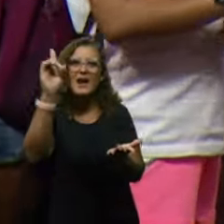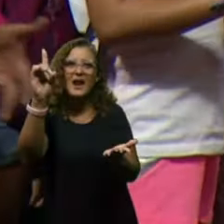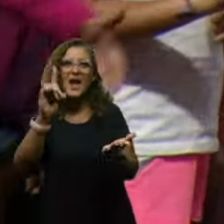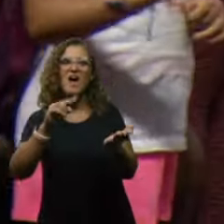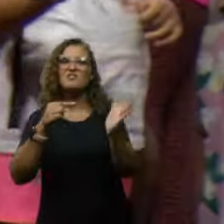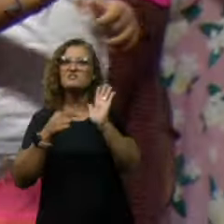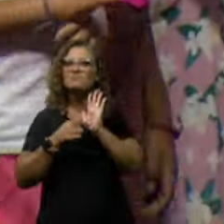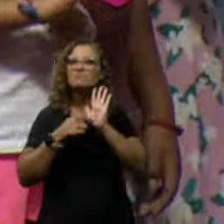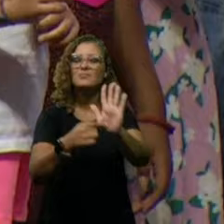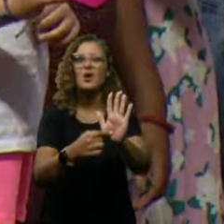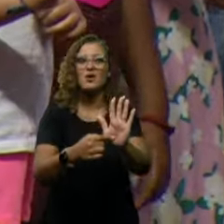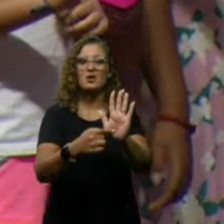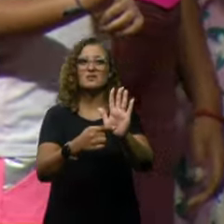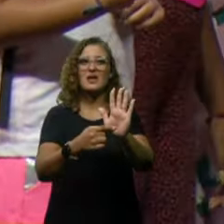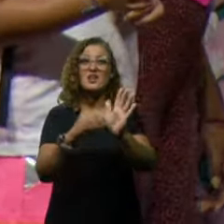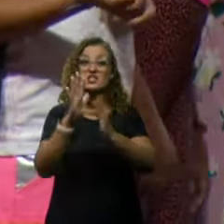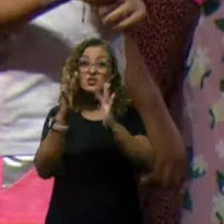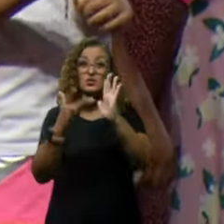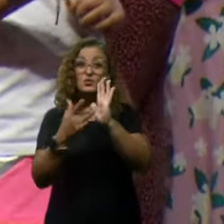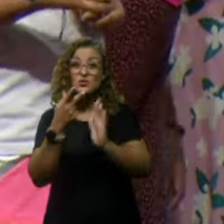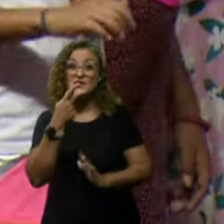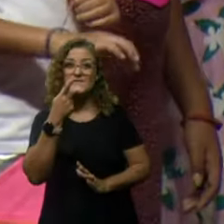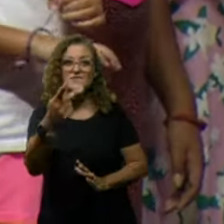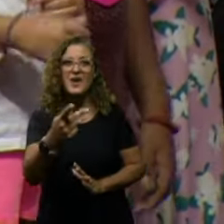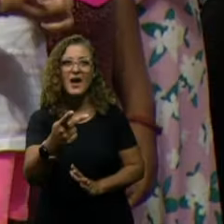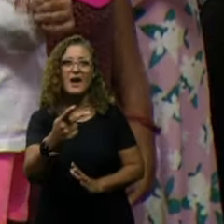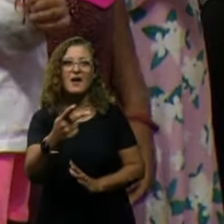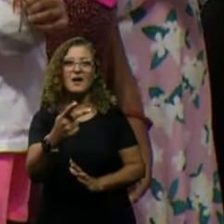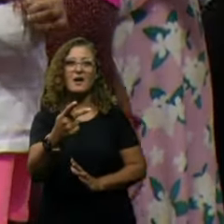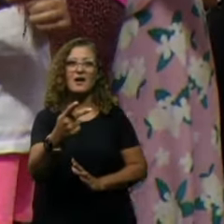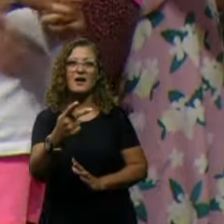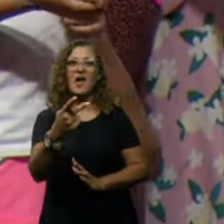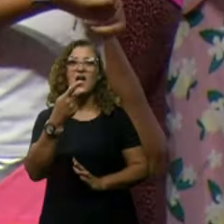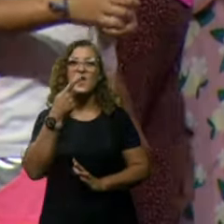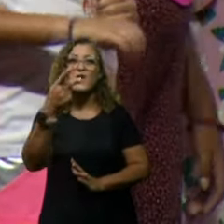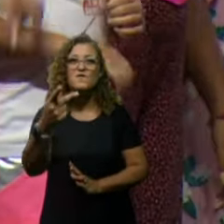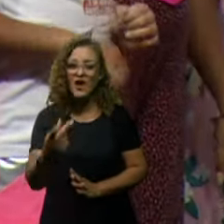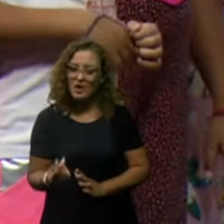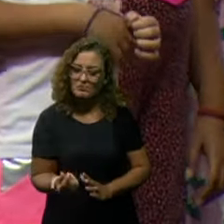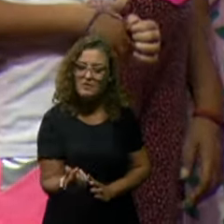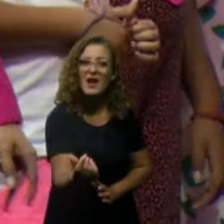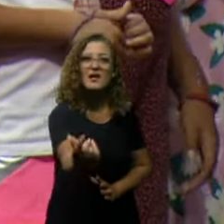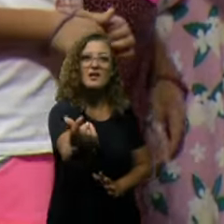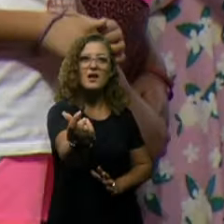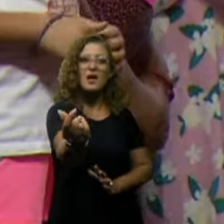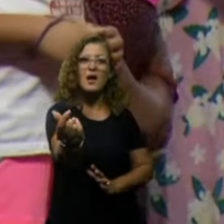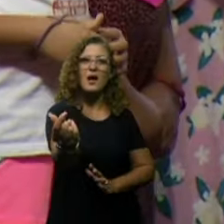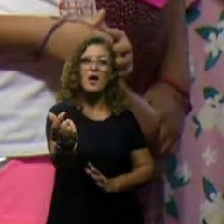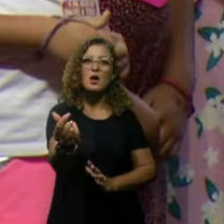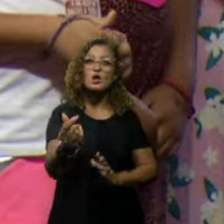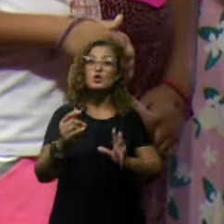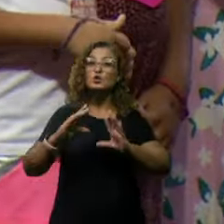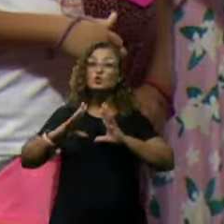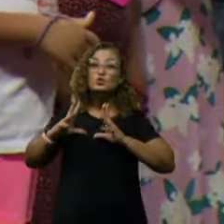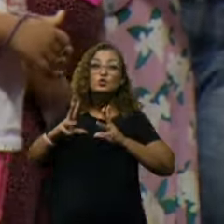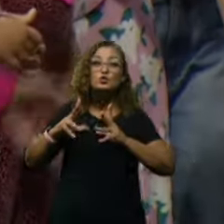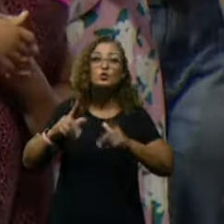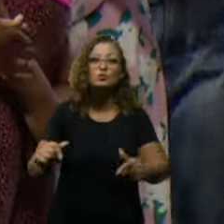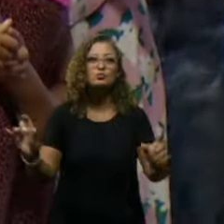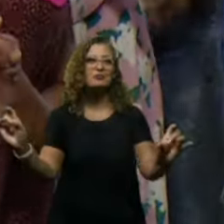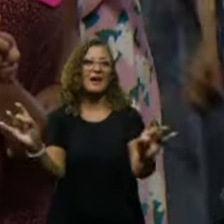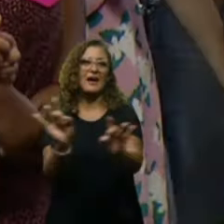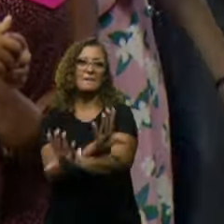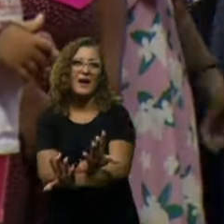Jesus disse a minha as palavras são palavras Então você terras passarão mas as minhas palavras